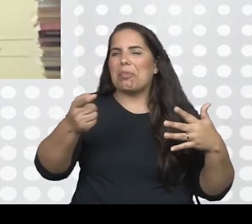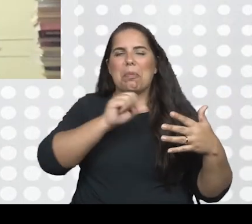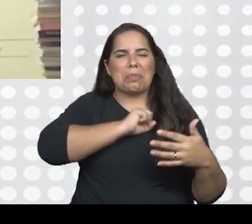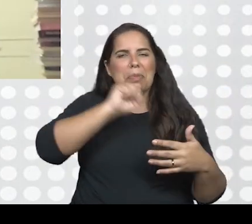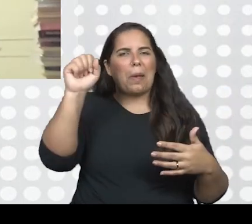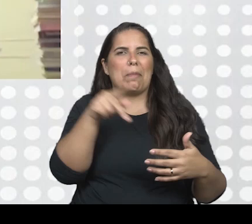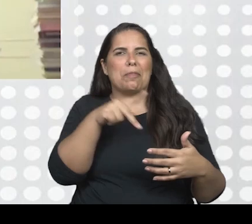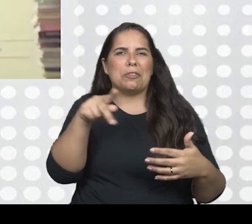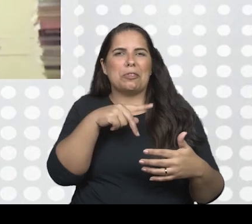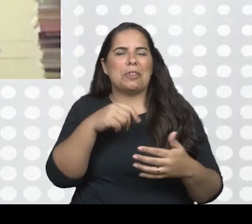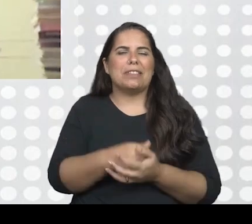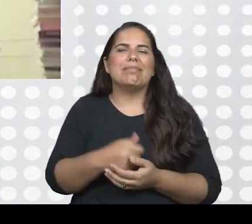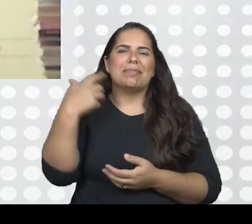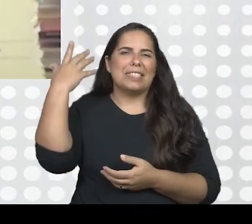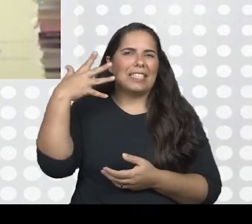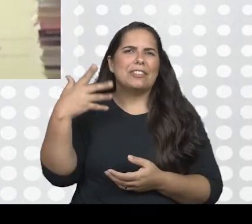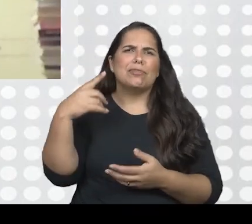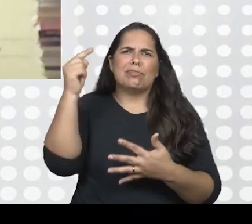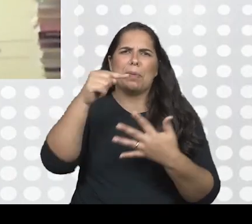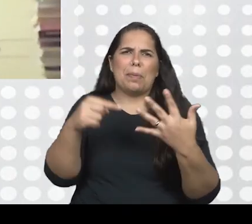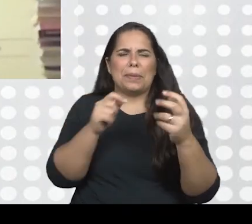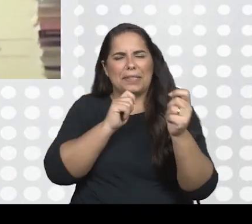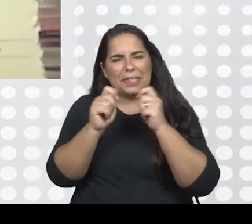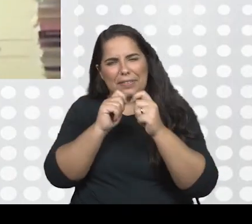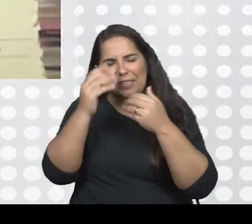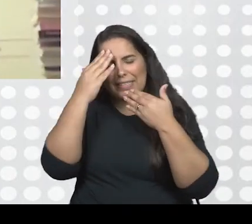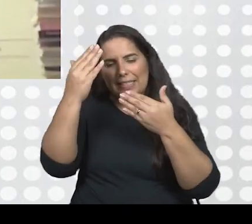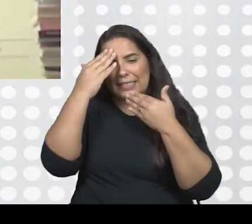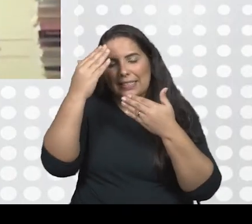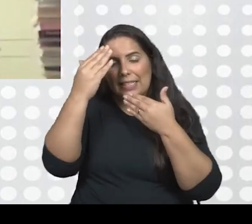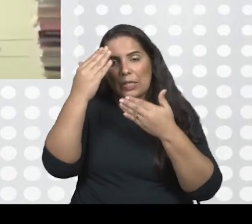perfeita essa perspectiva. Enfim, temos vários comentários te agradecendo